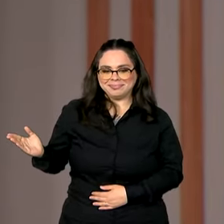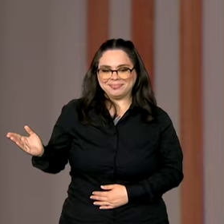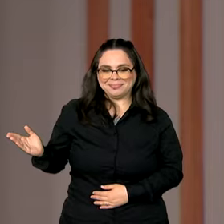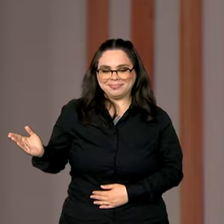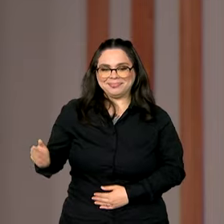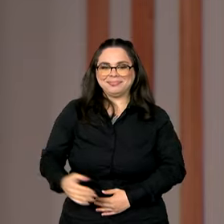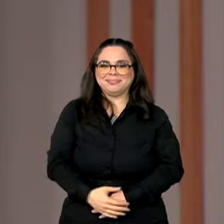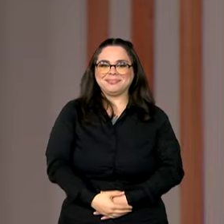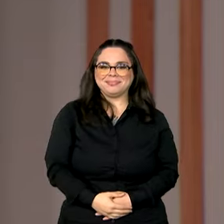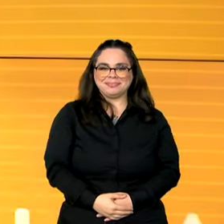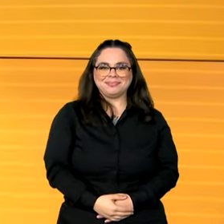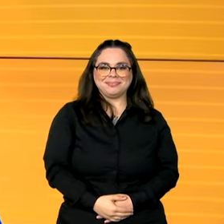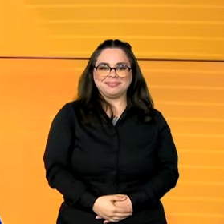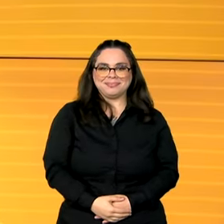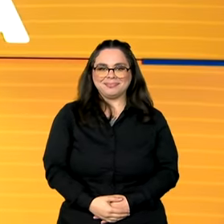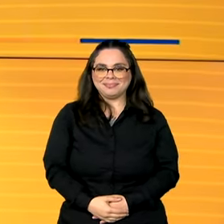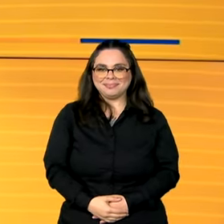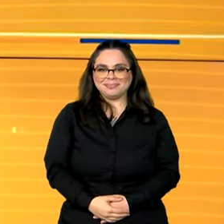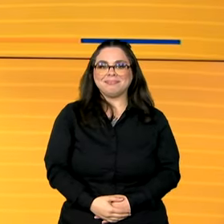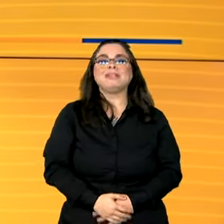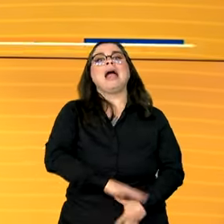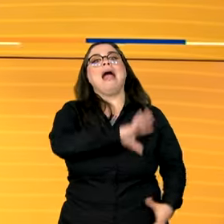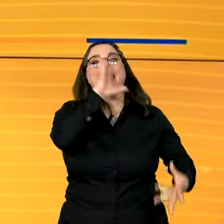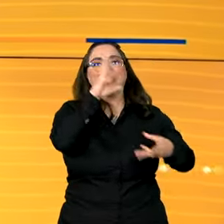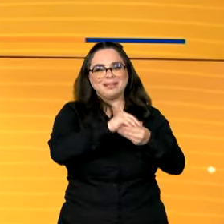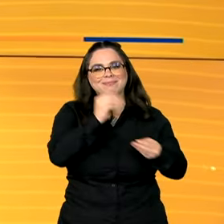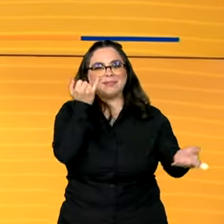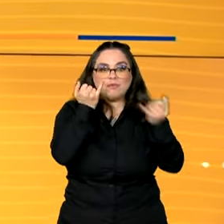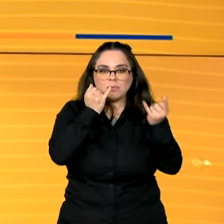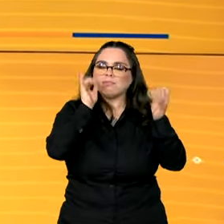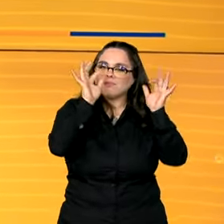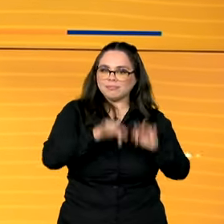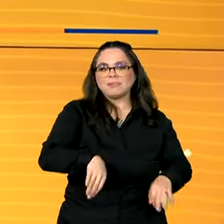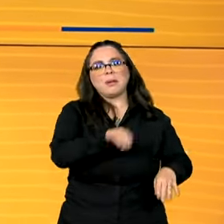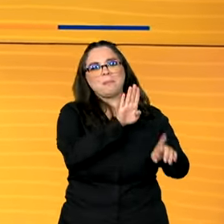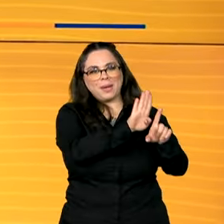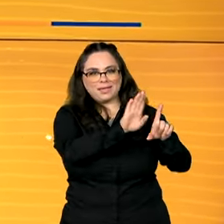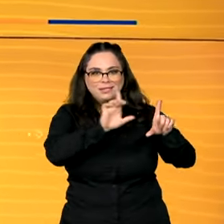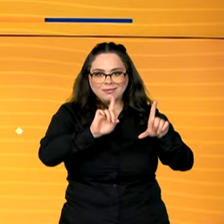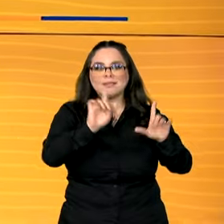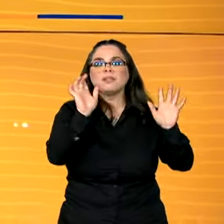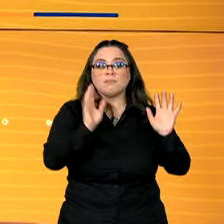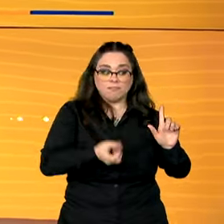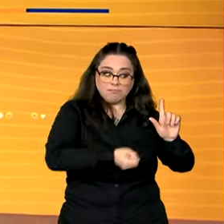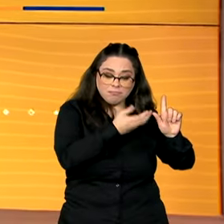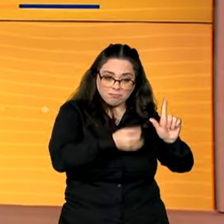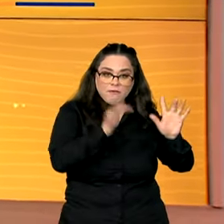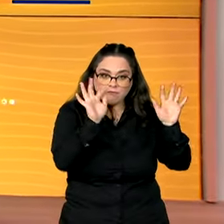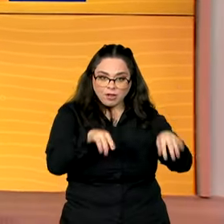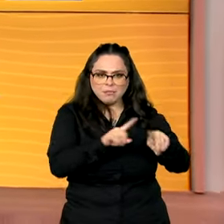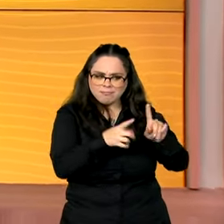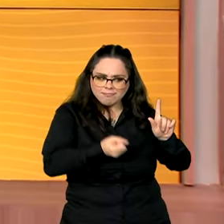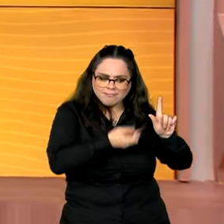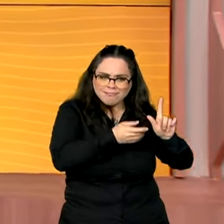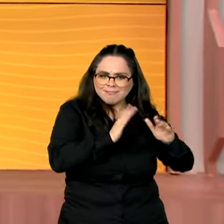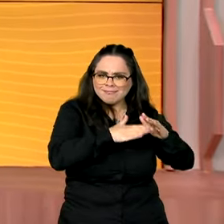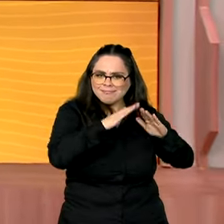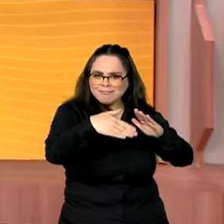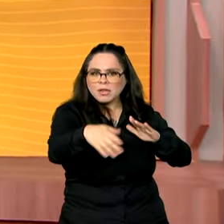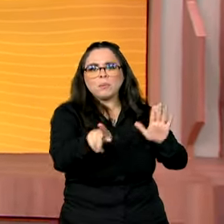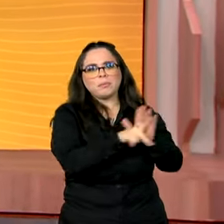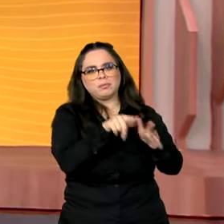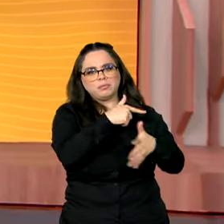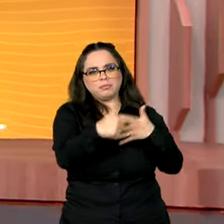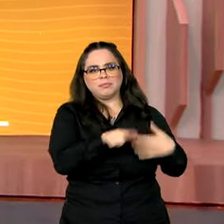identidade. E é isso! O Brasil em Dia fica por aqui, mas o canal GOV segue com a programação, mostrando todas as